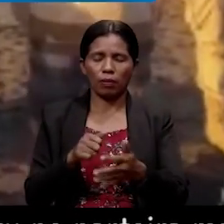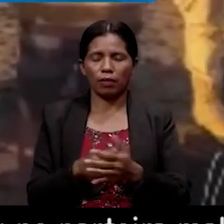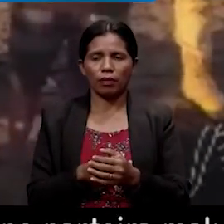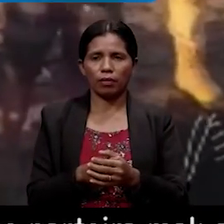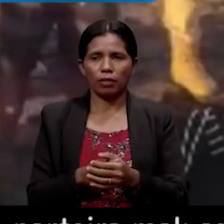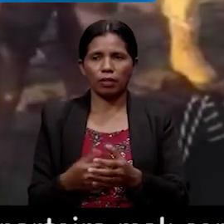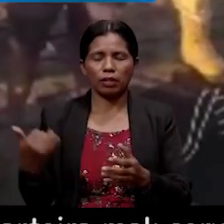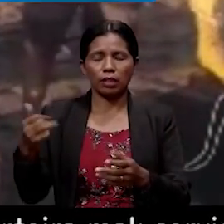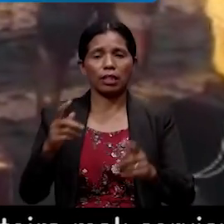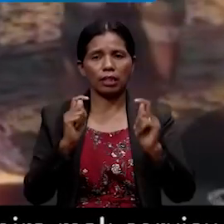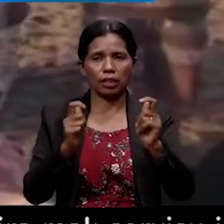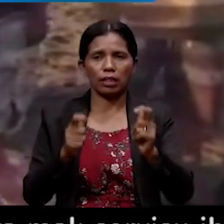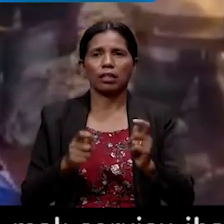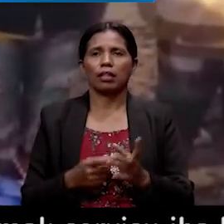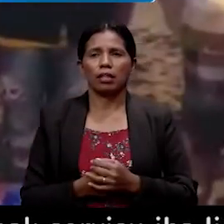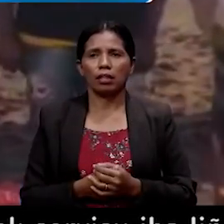sire tenta